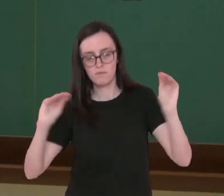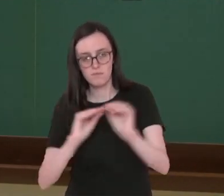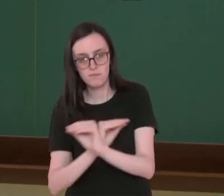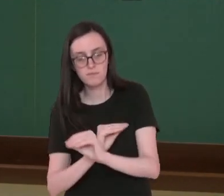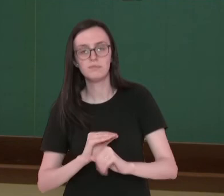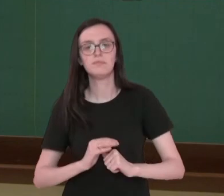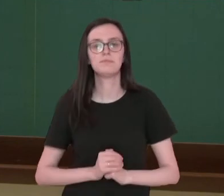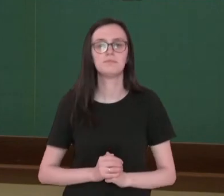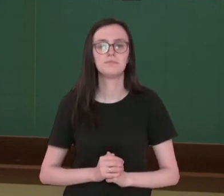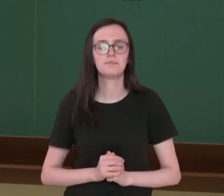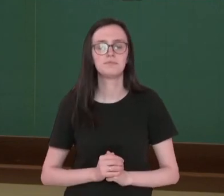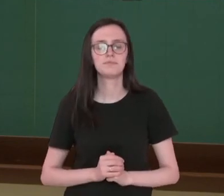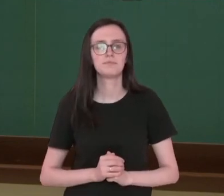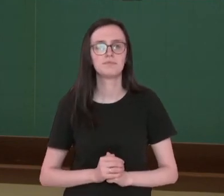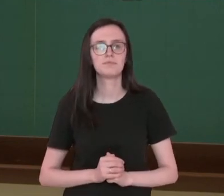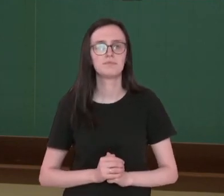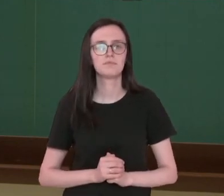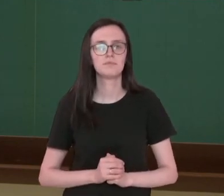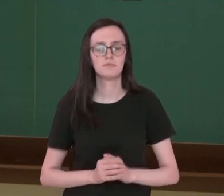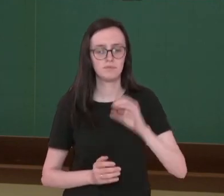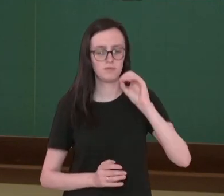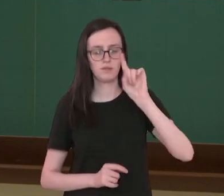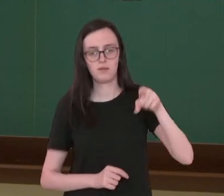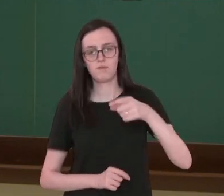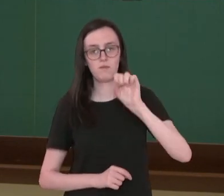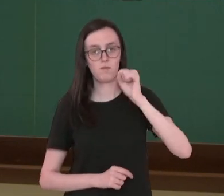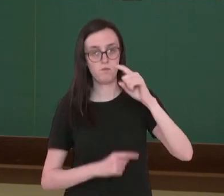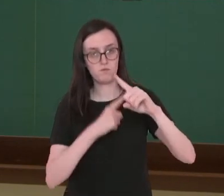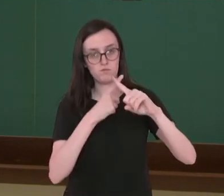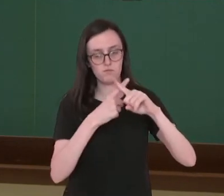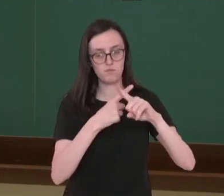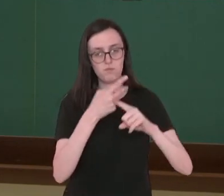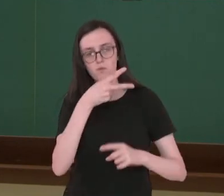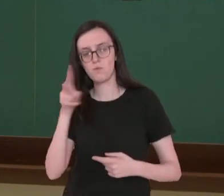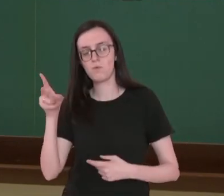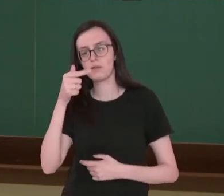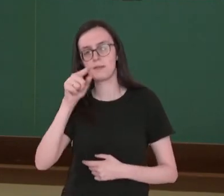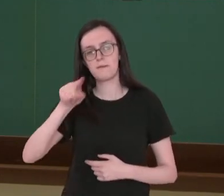outro lado, portanto, ficamos com 0,8x é igual a